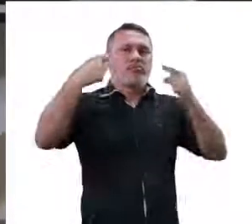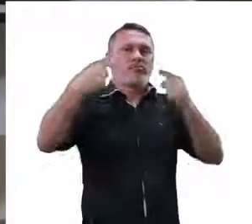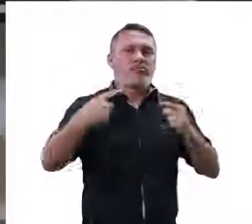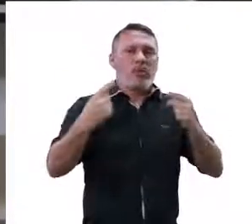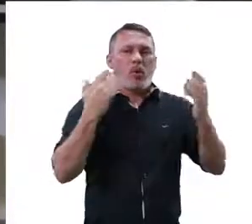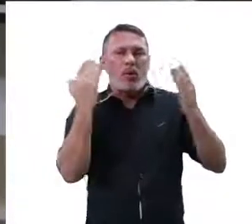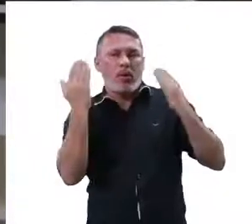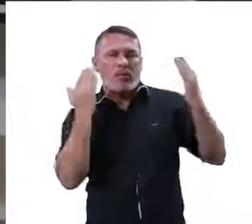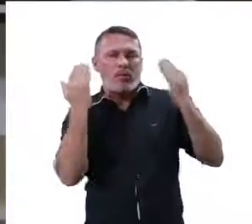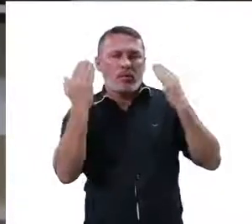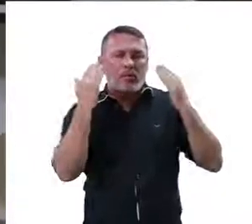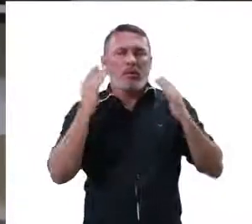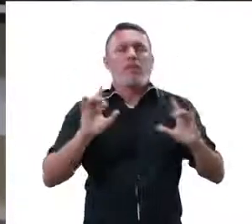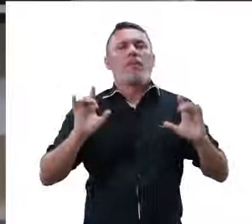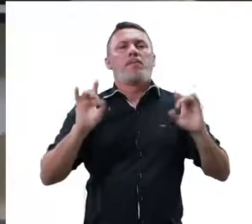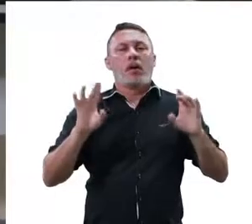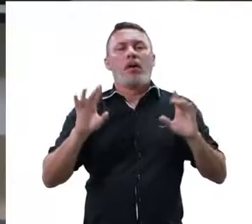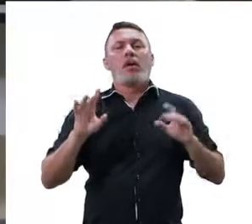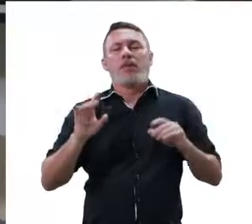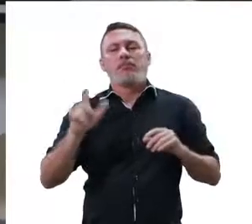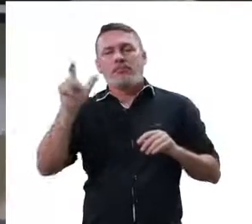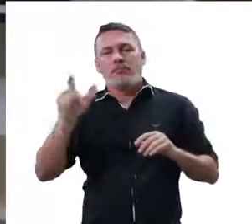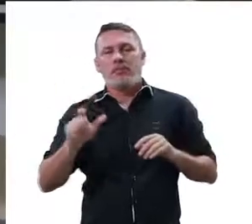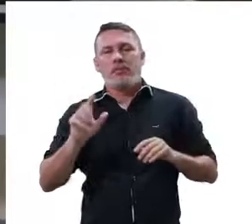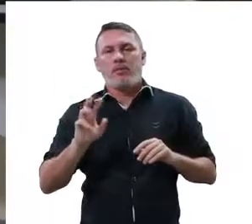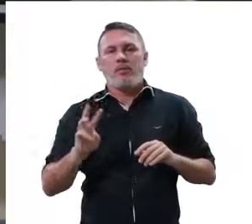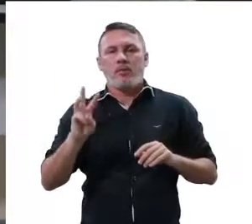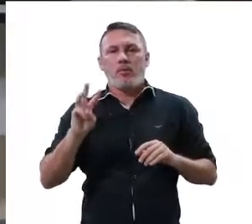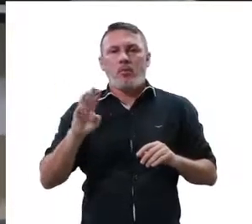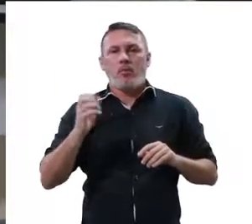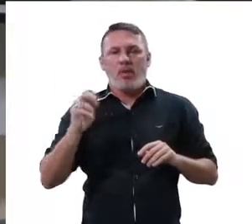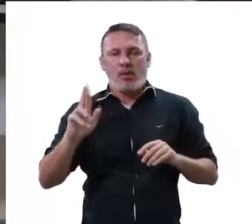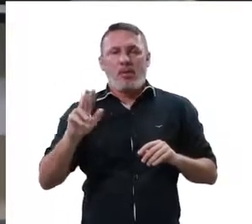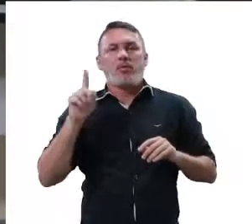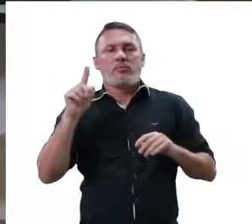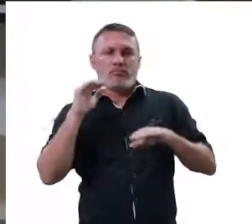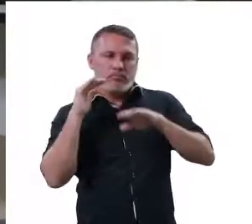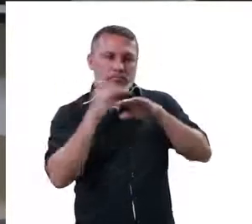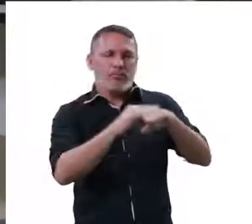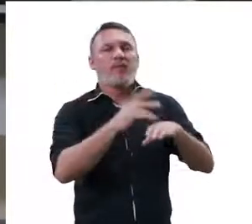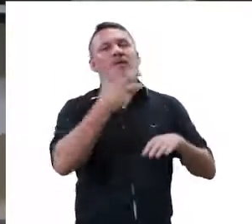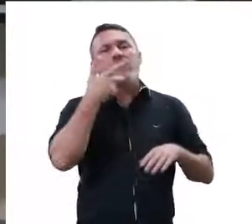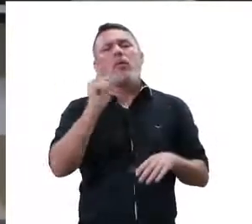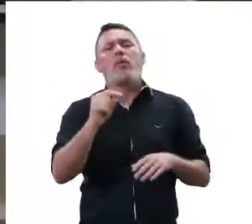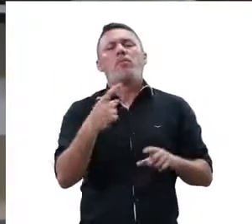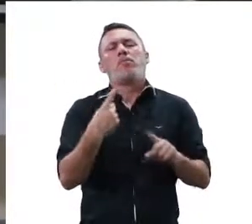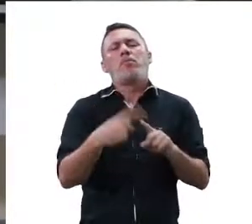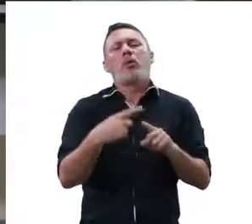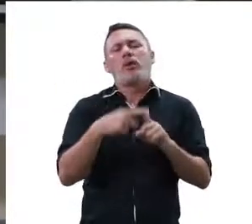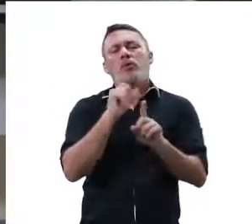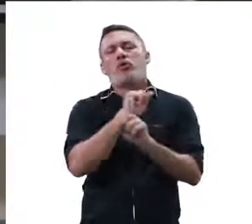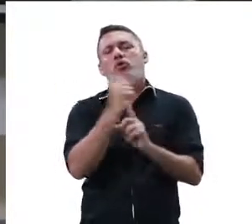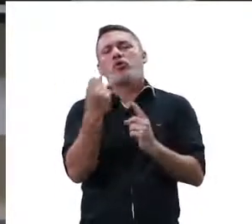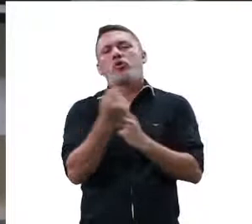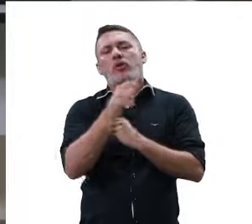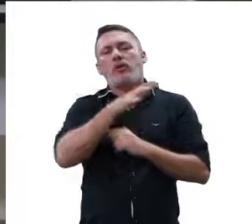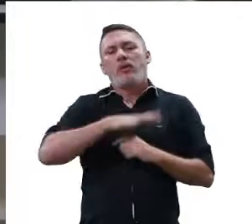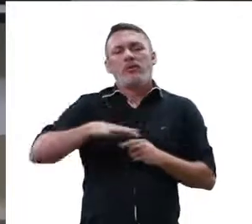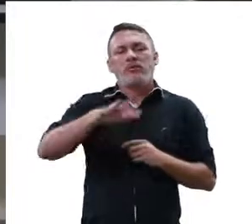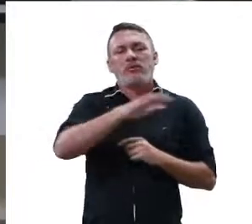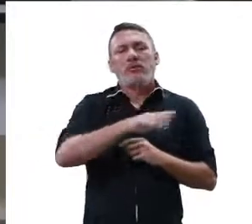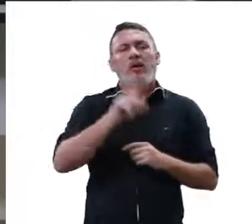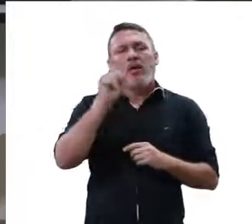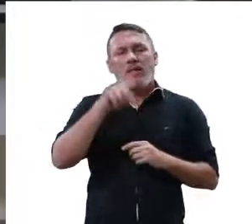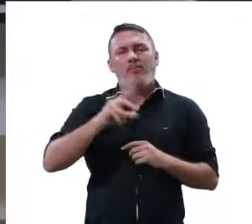partir dessa noção do tipo ideal, o Weber vai dizer o seguinte: por que que as sociedades que adotaram o protestantismo, né, e